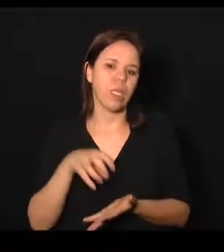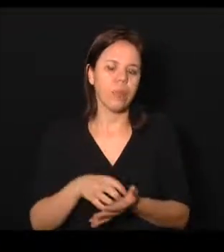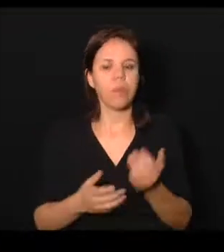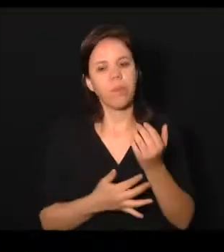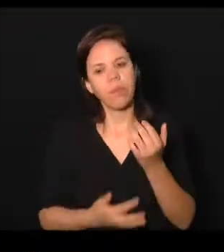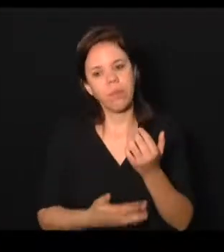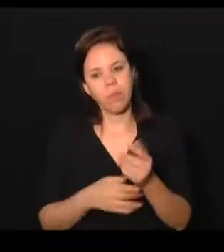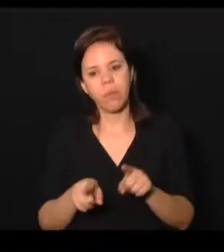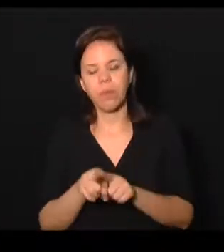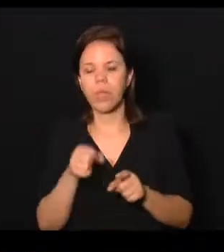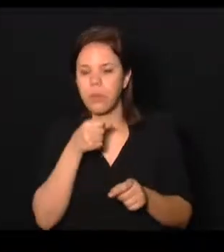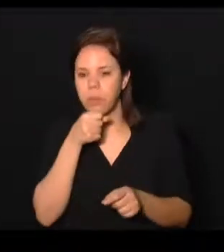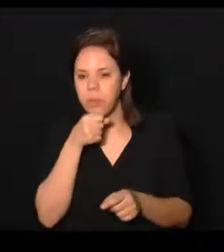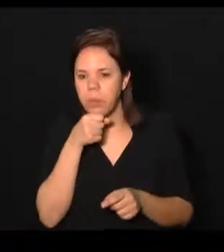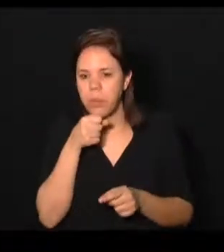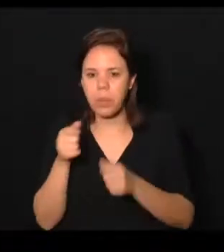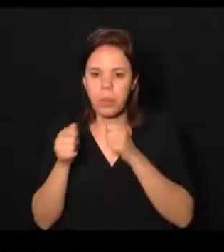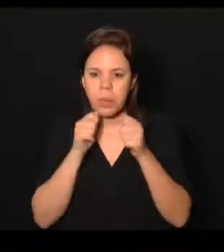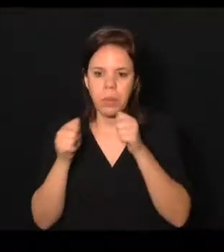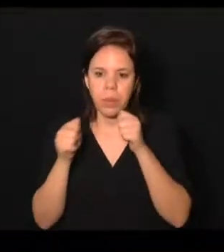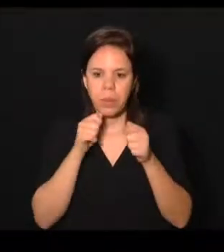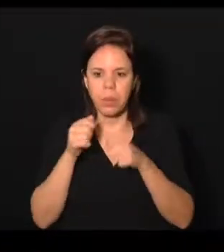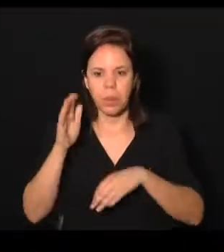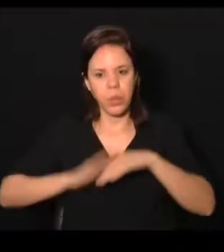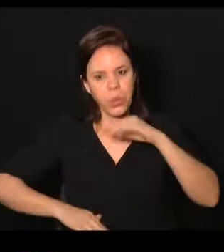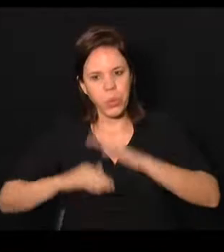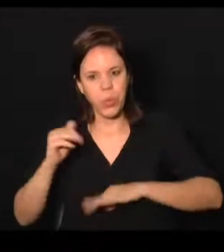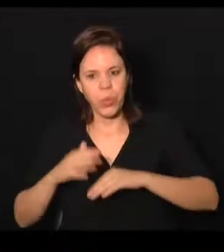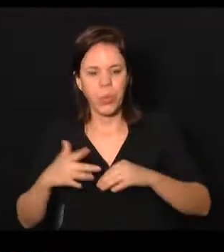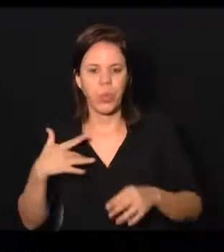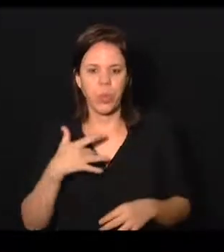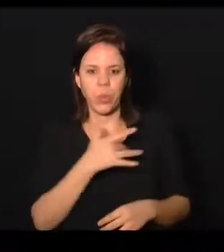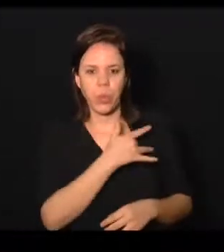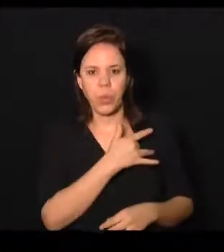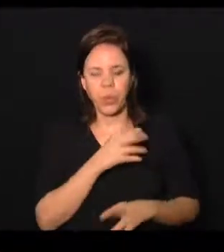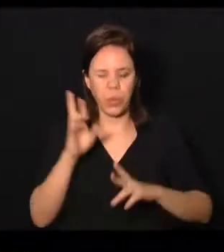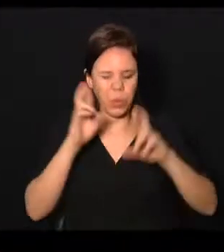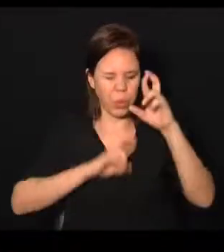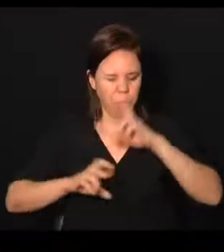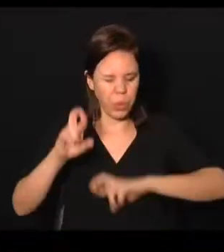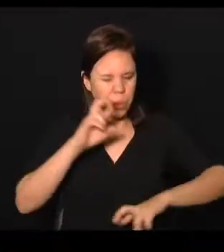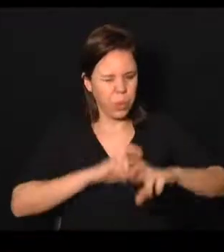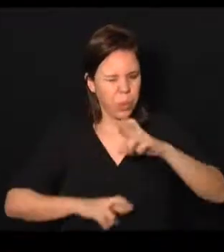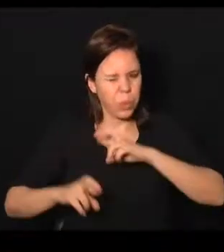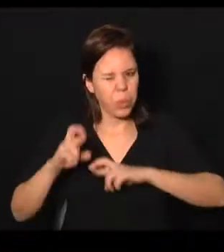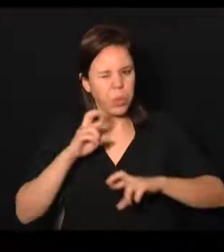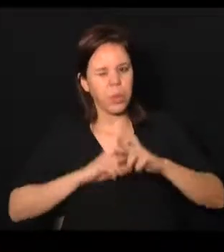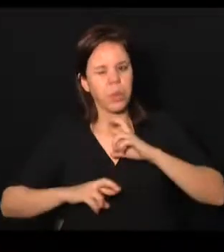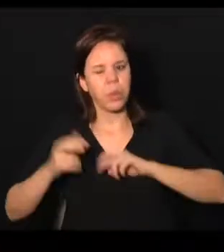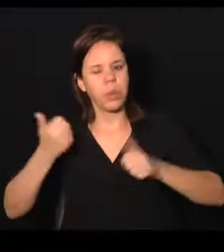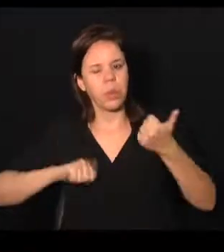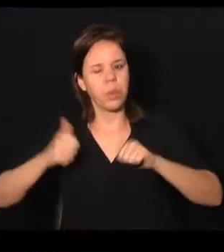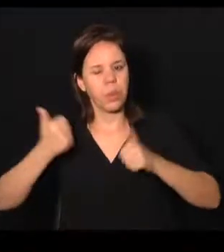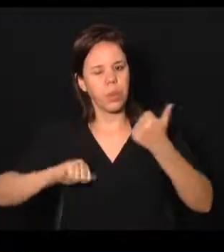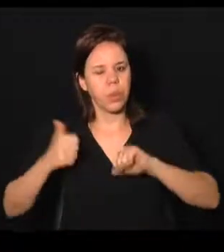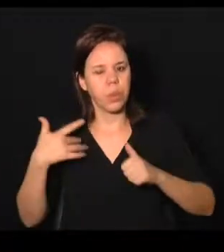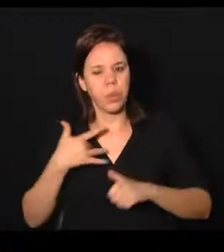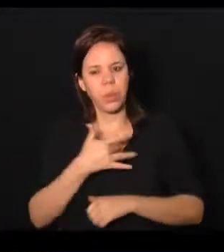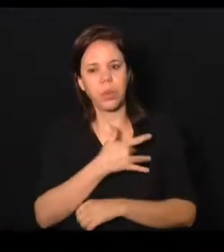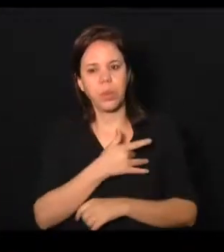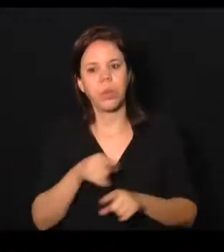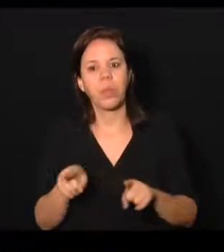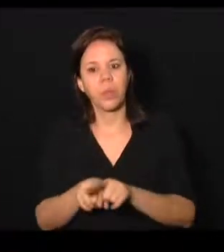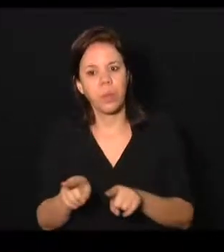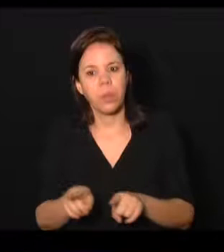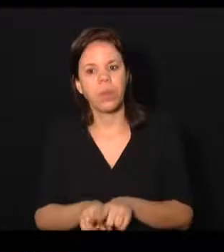uma entrevista com um profissional de saúde, onde vão ser aferidas suas condições de saúde. Para doar sangue é necessário ter boas condições de